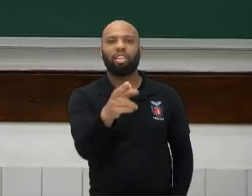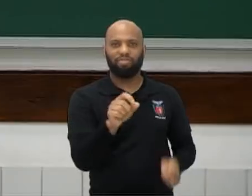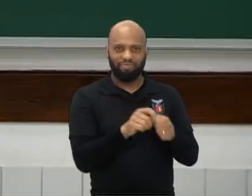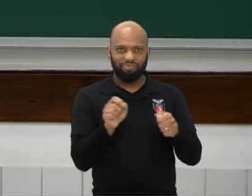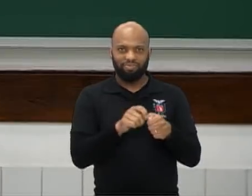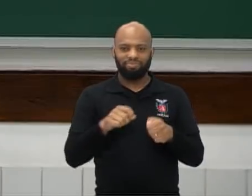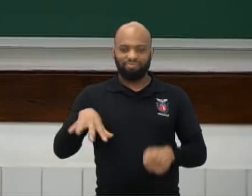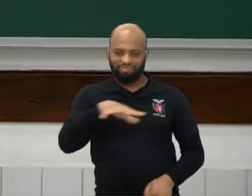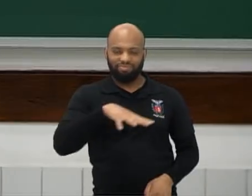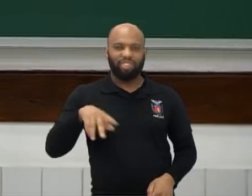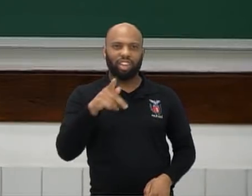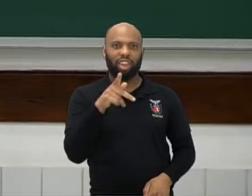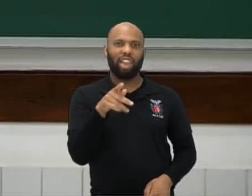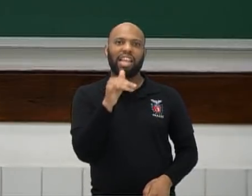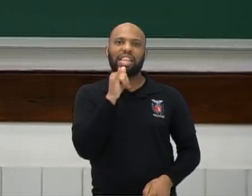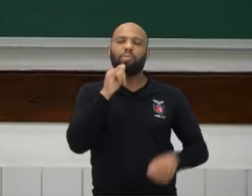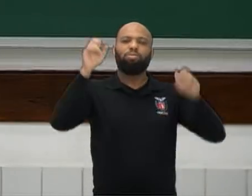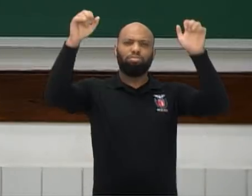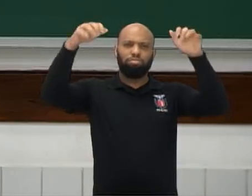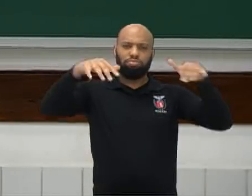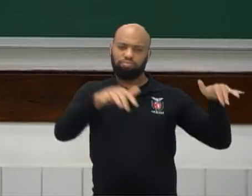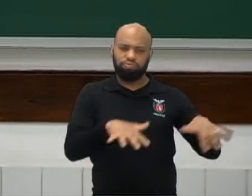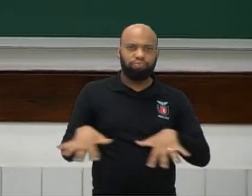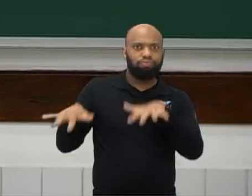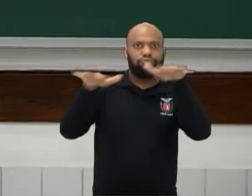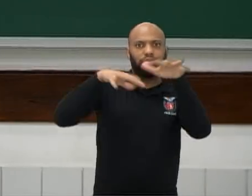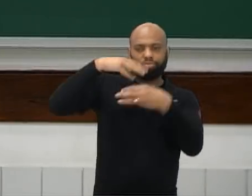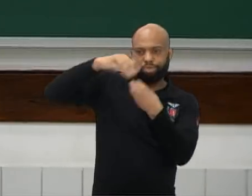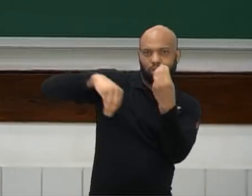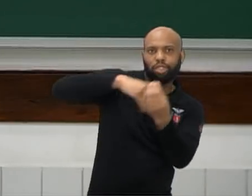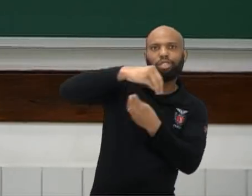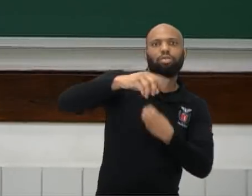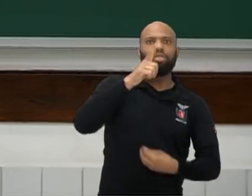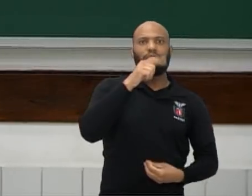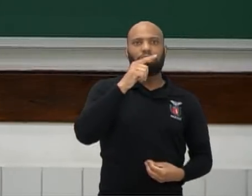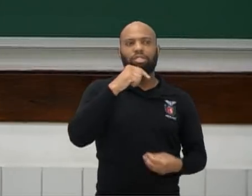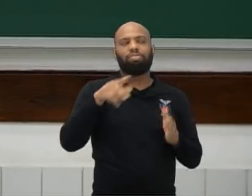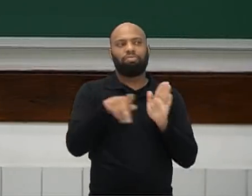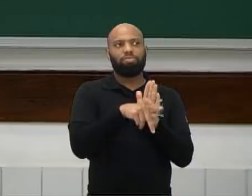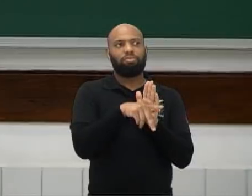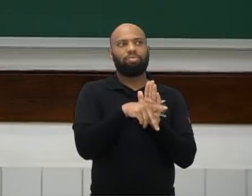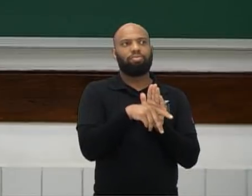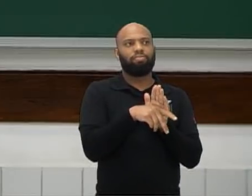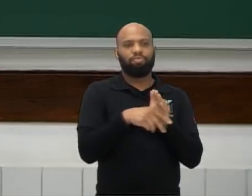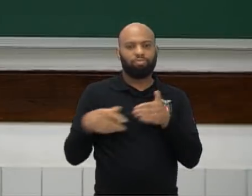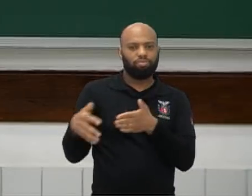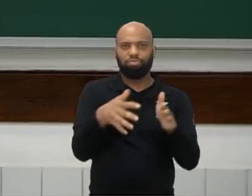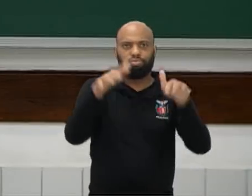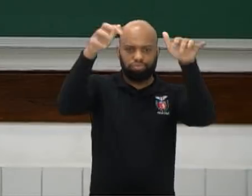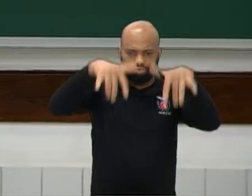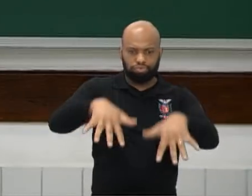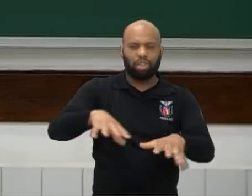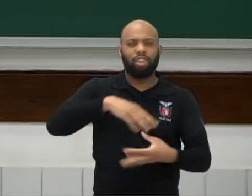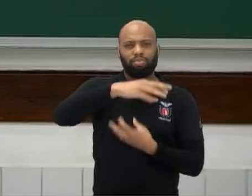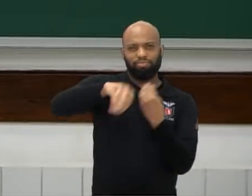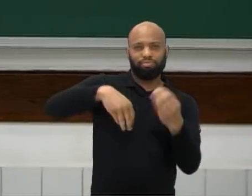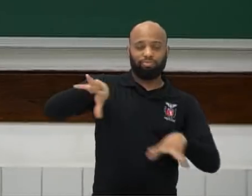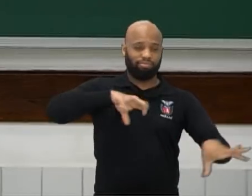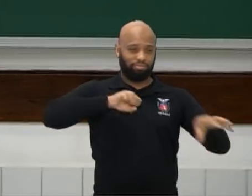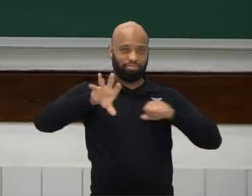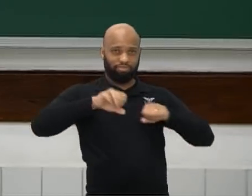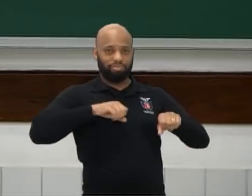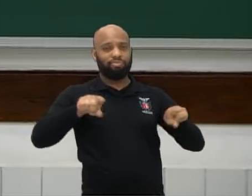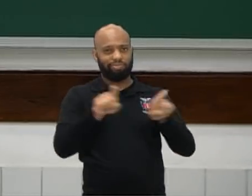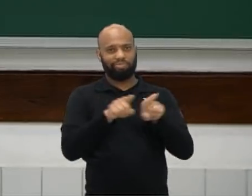uma região de enchente, aquela água de esgoto se mistura com a outra água pluvial da chuva e acaba contaminando